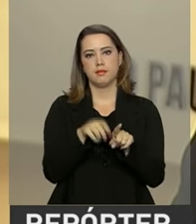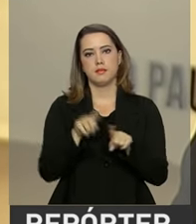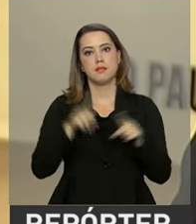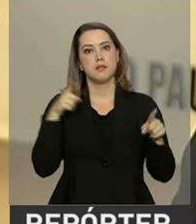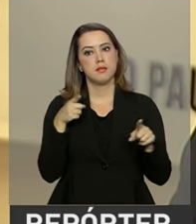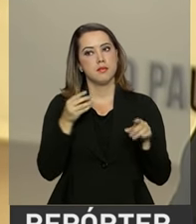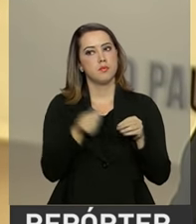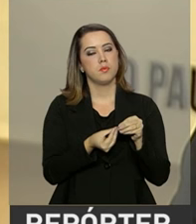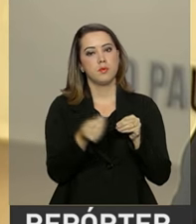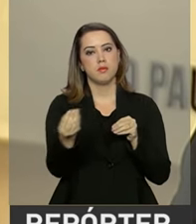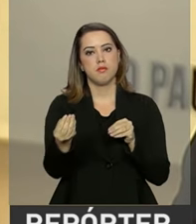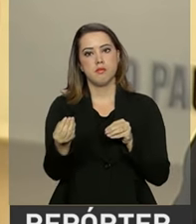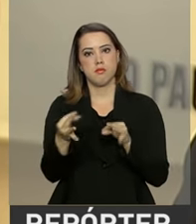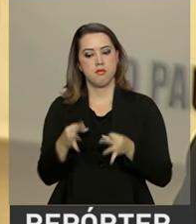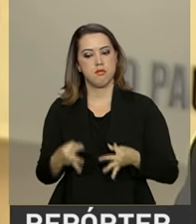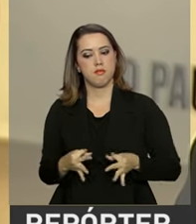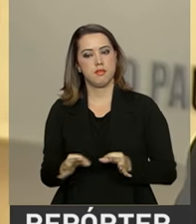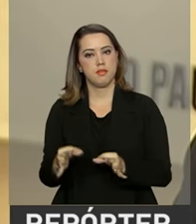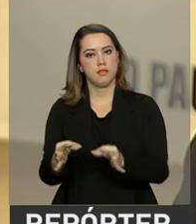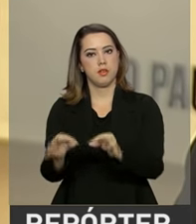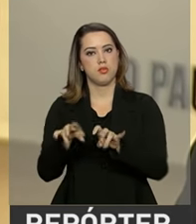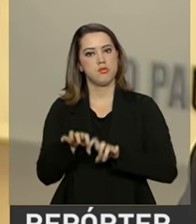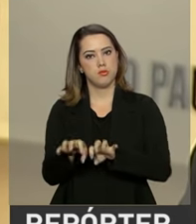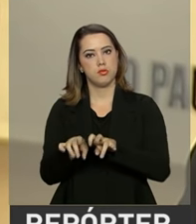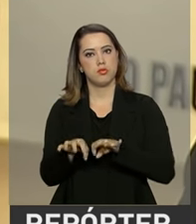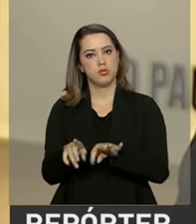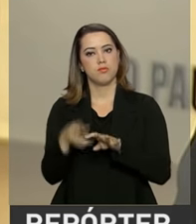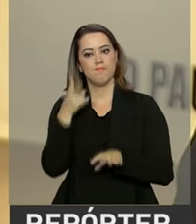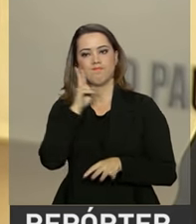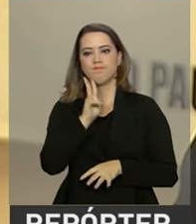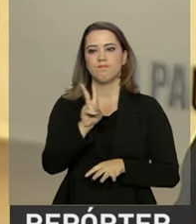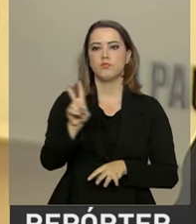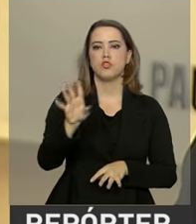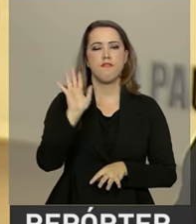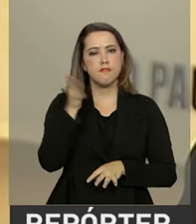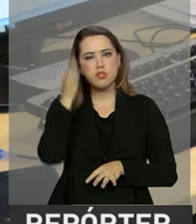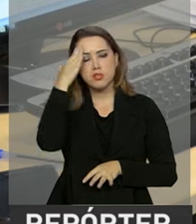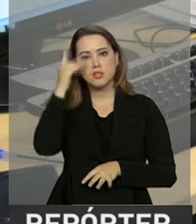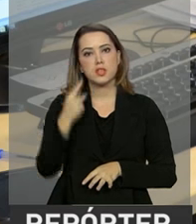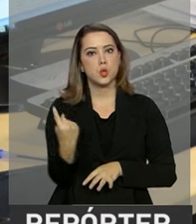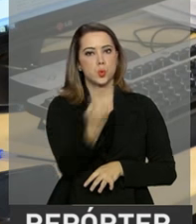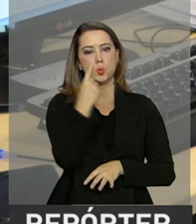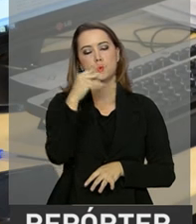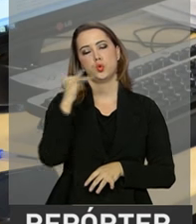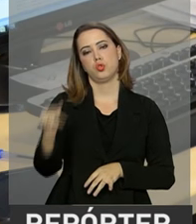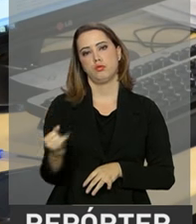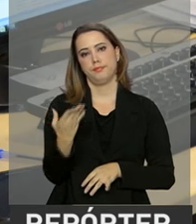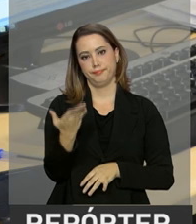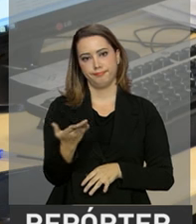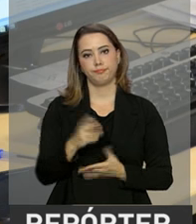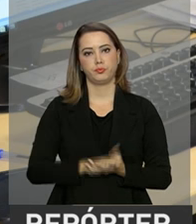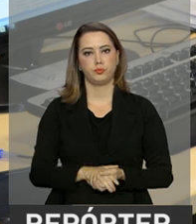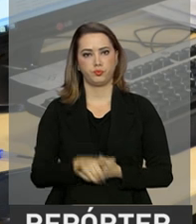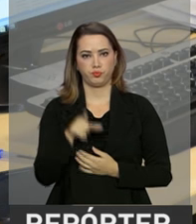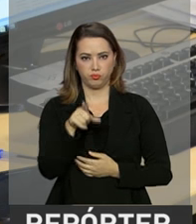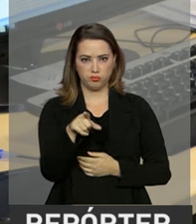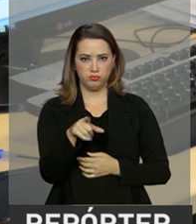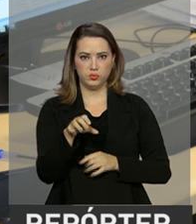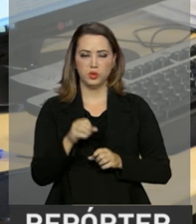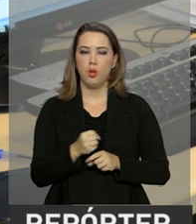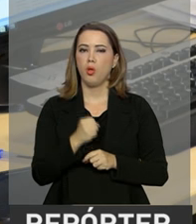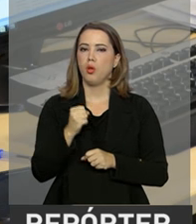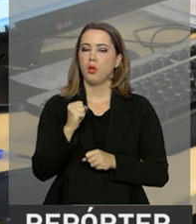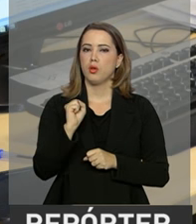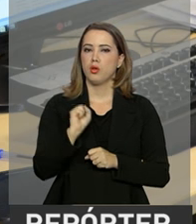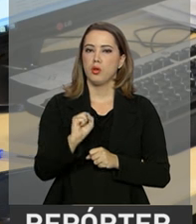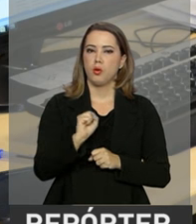no sistema no sistema de informações como é Lab eu consigo ID analisado em um dia o sistema que o Lab L utiliza